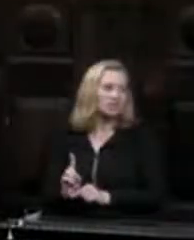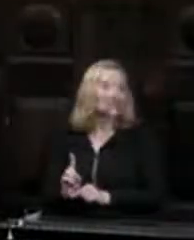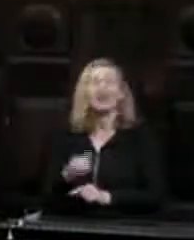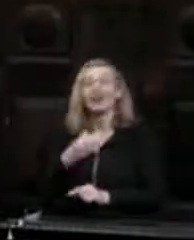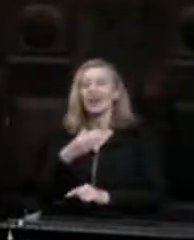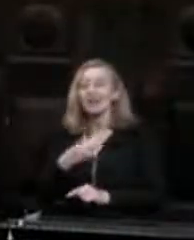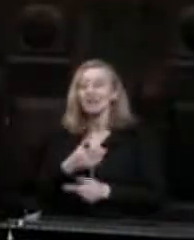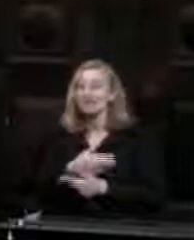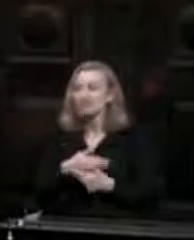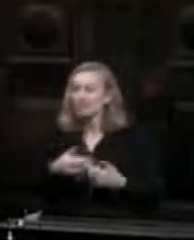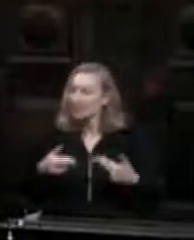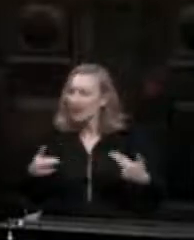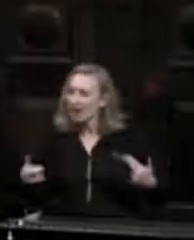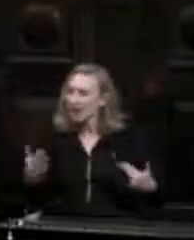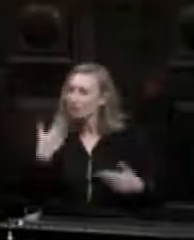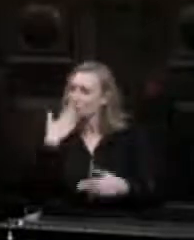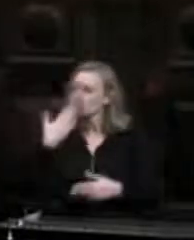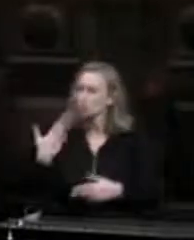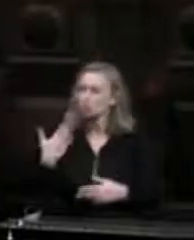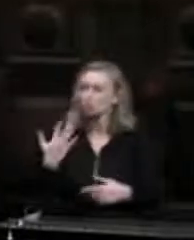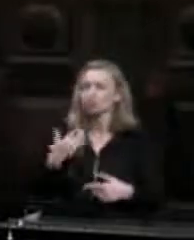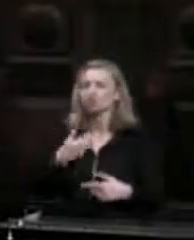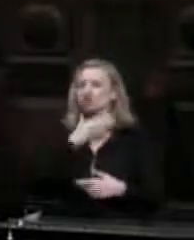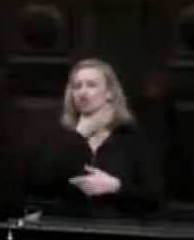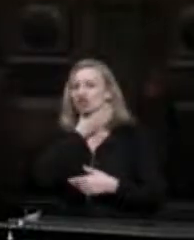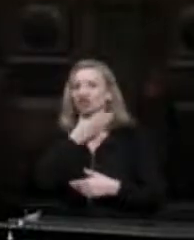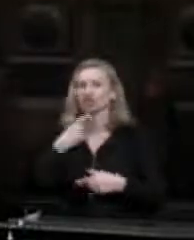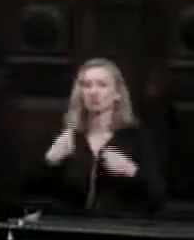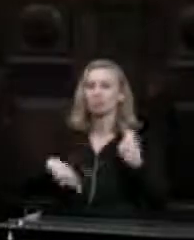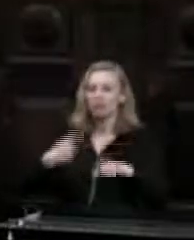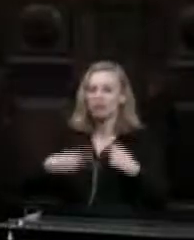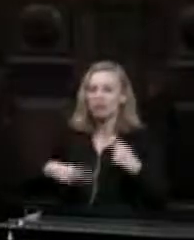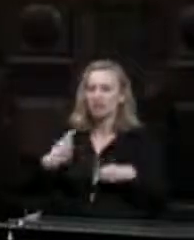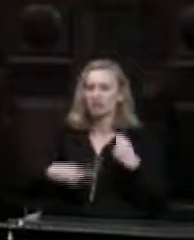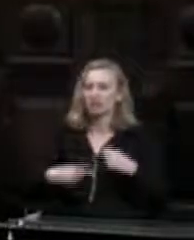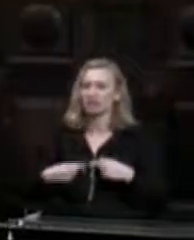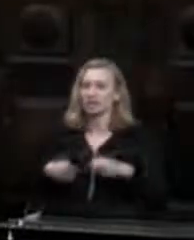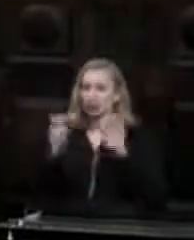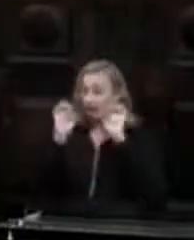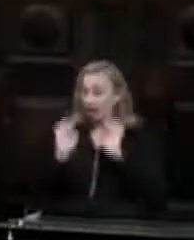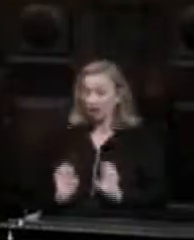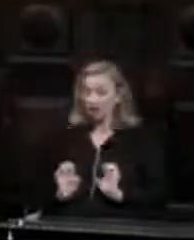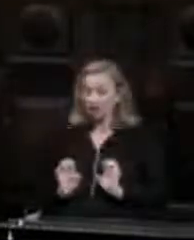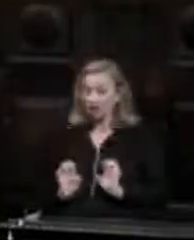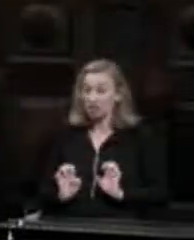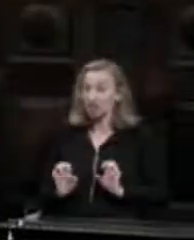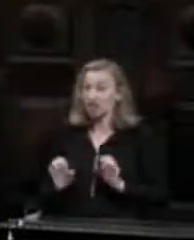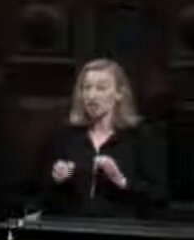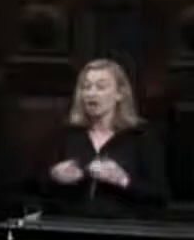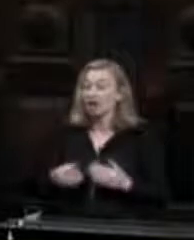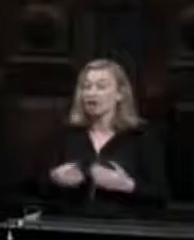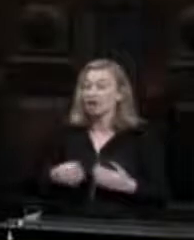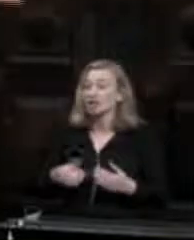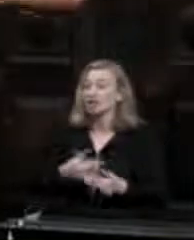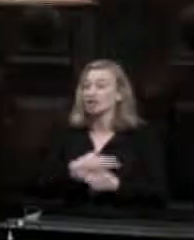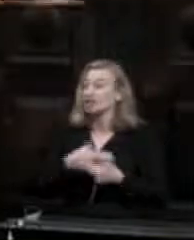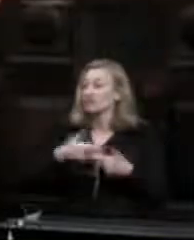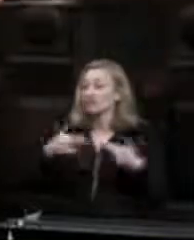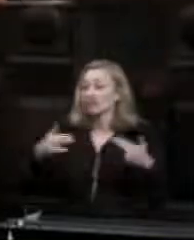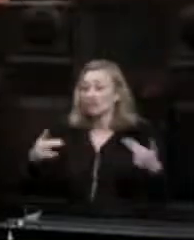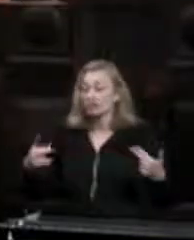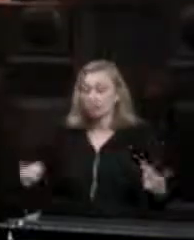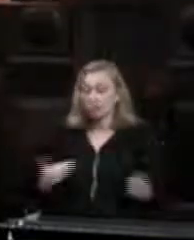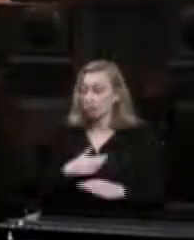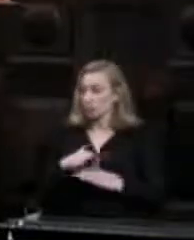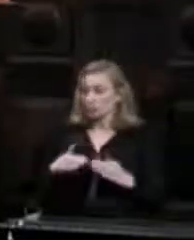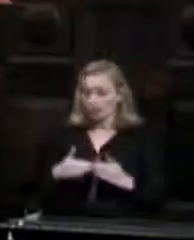finanças, crise política, crise moral, crise de ética, crise de todas as